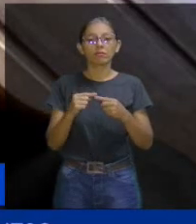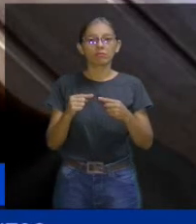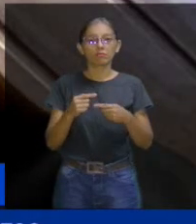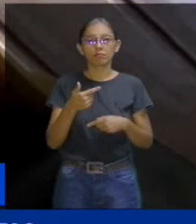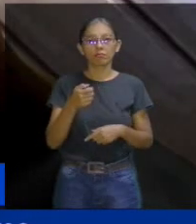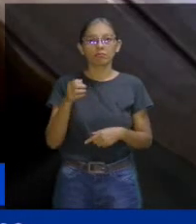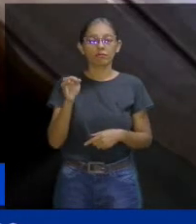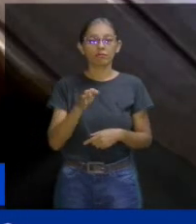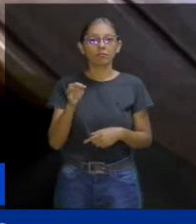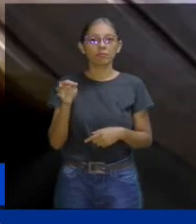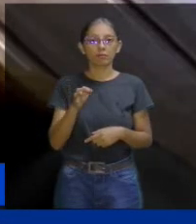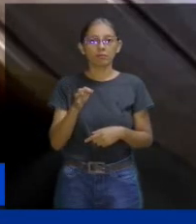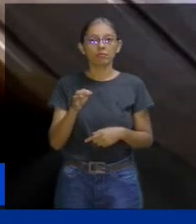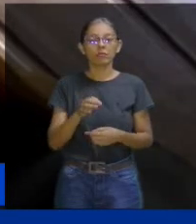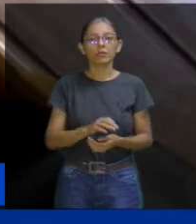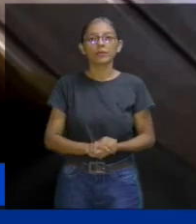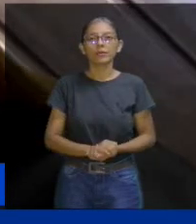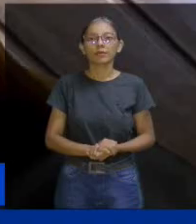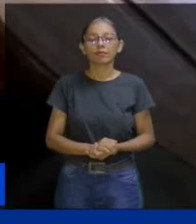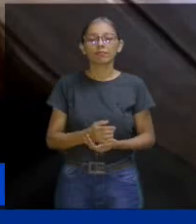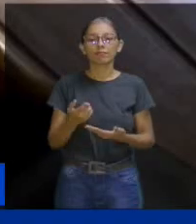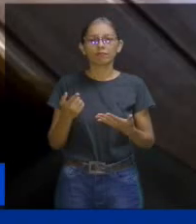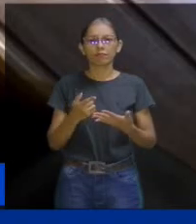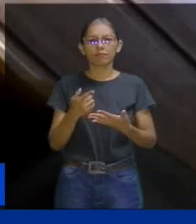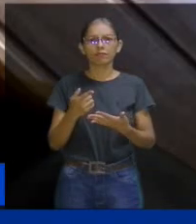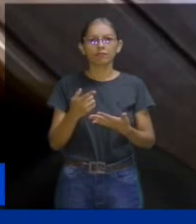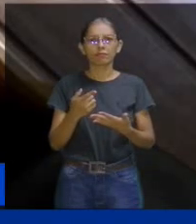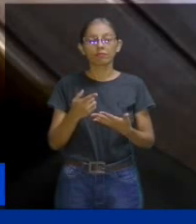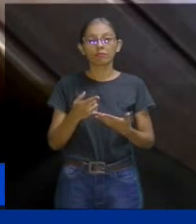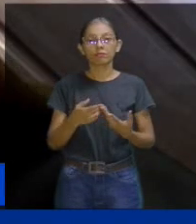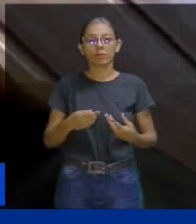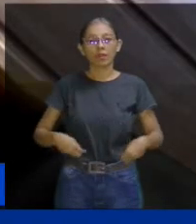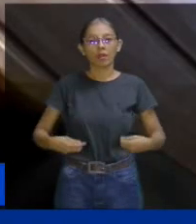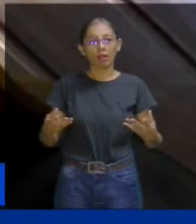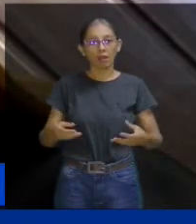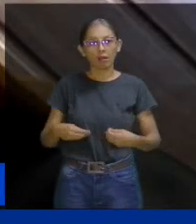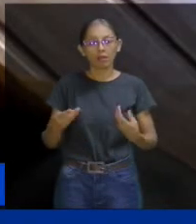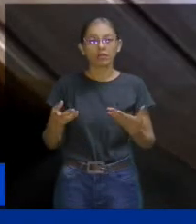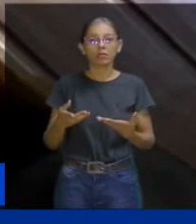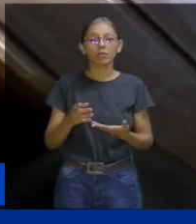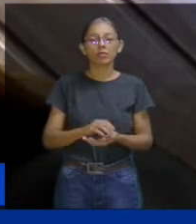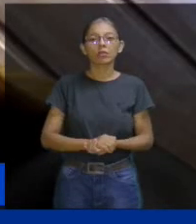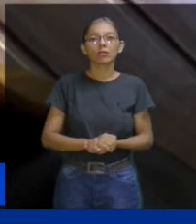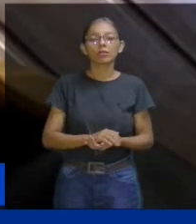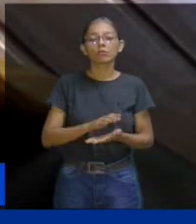de 20%. Então, na espécie aqui, o total dos gastos de campanha foi de R$